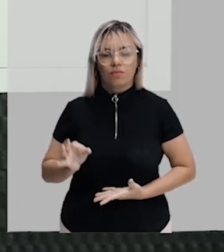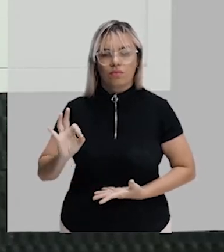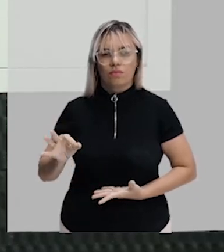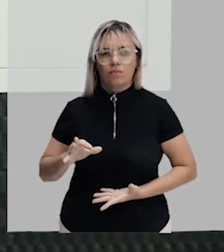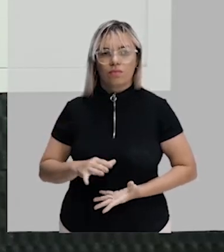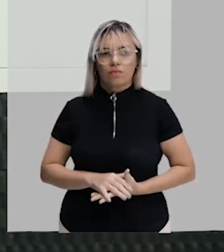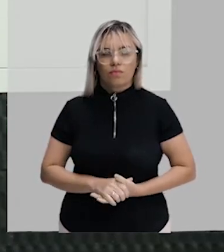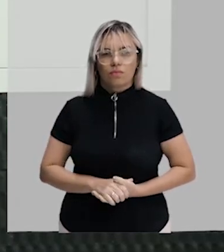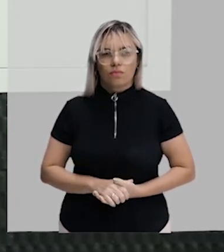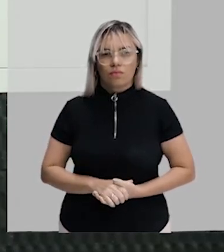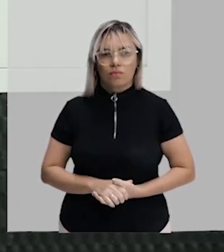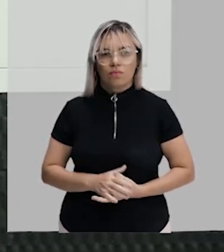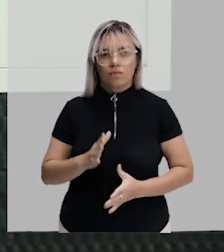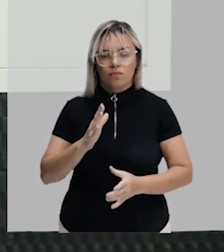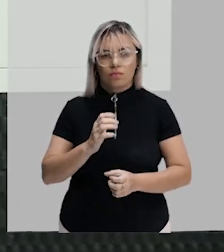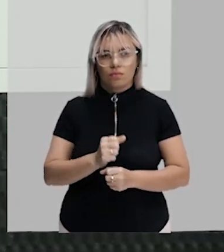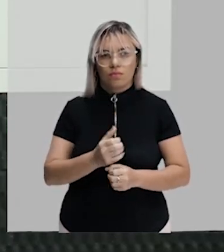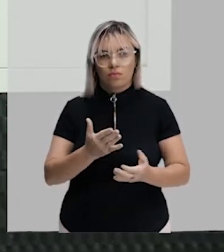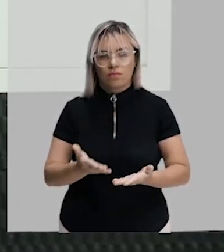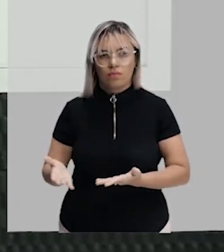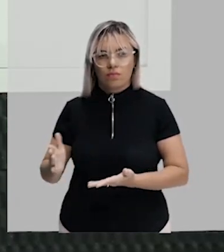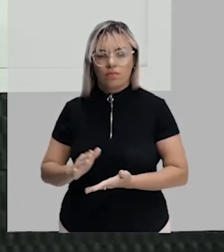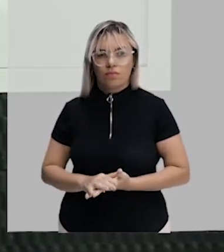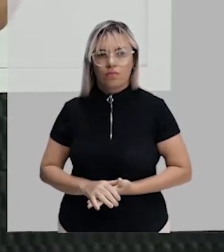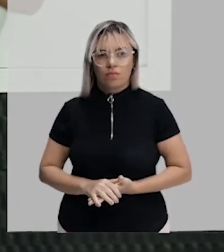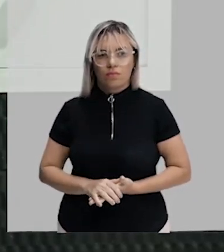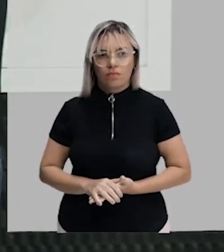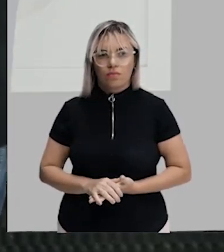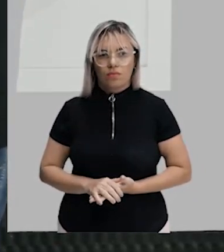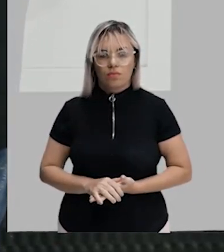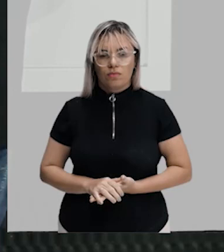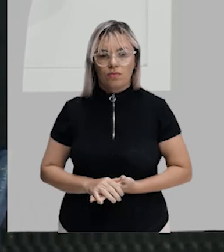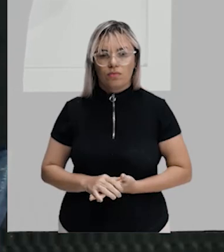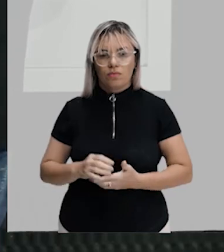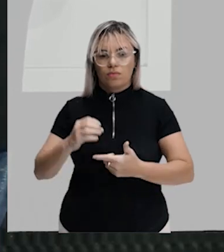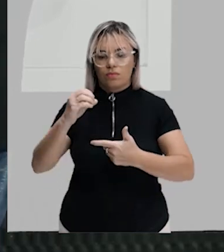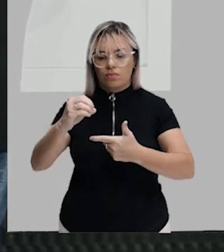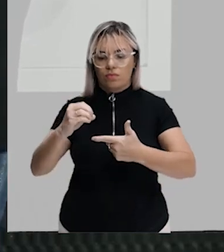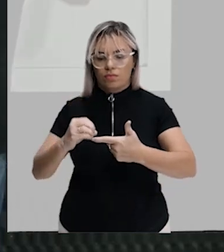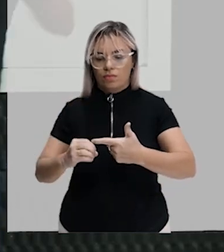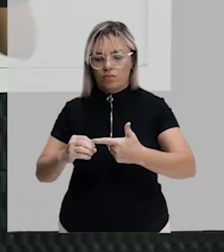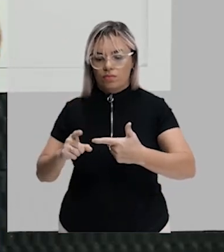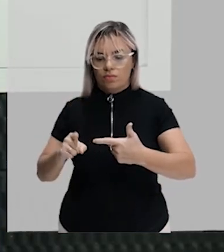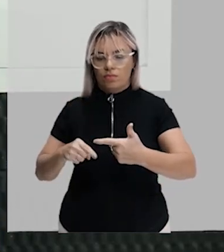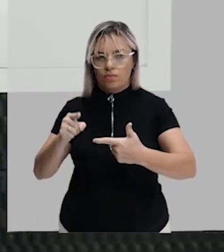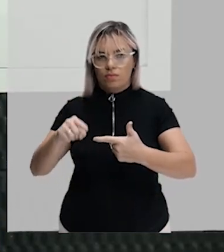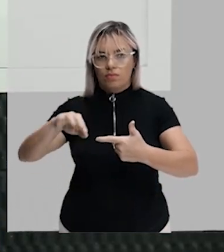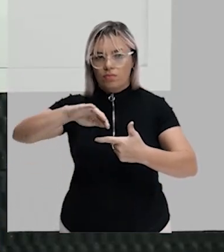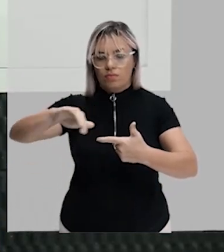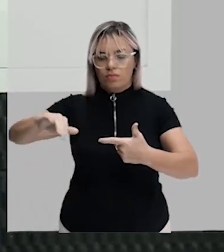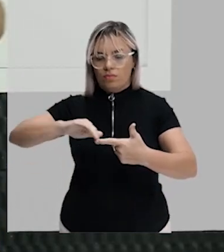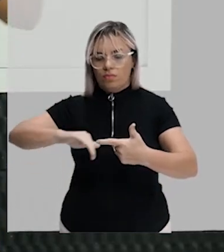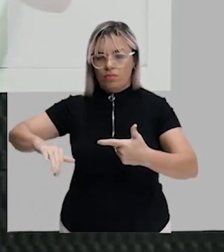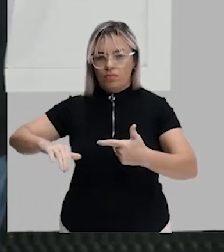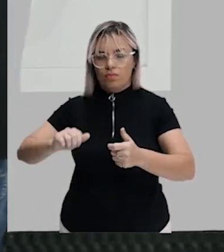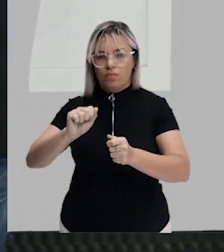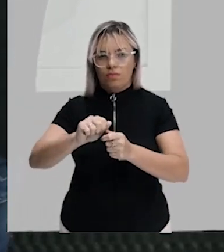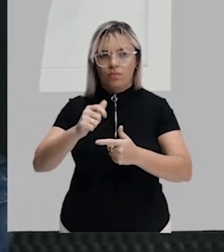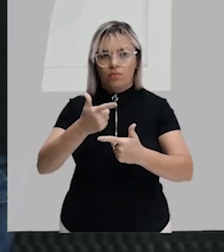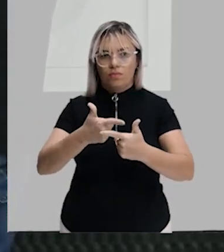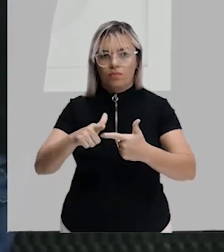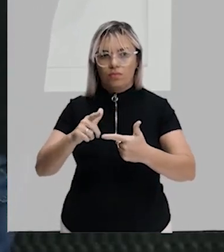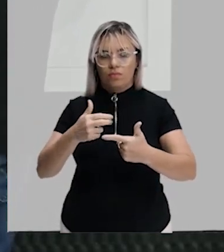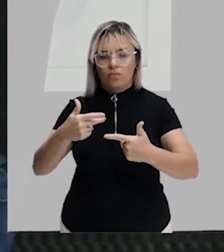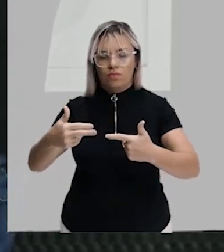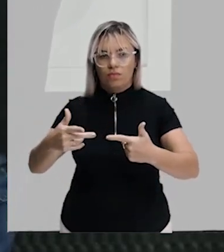Certo? Então, se você cortar aqui 0 e fazer essa divisão, você vai encontrar